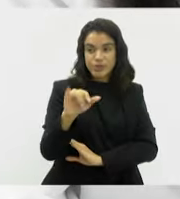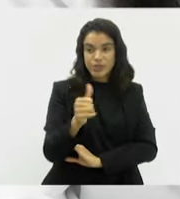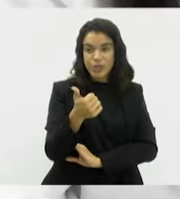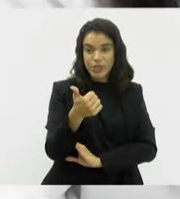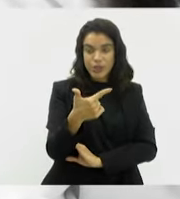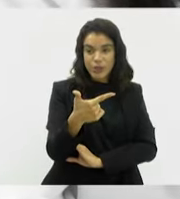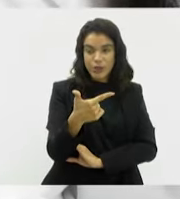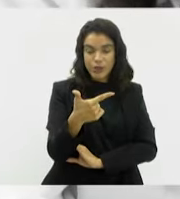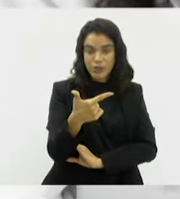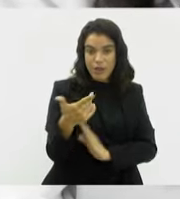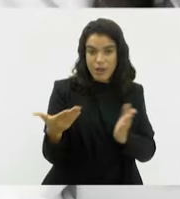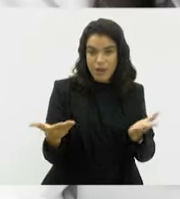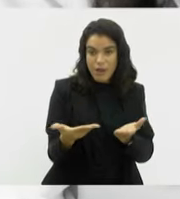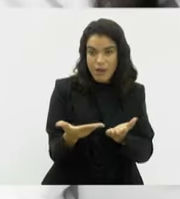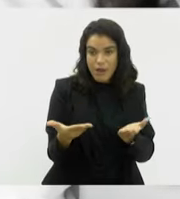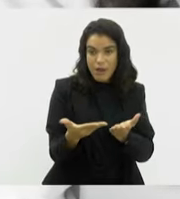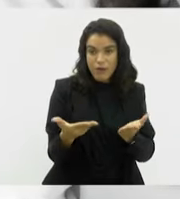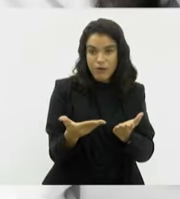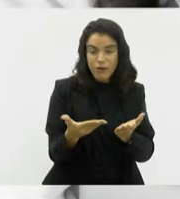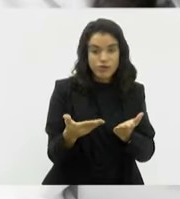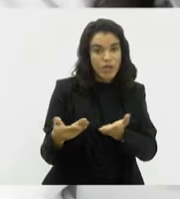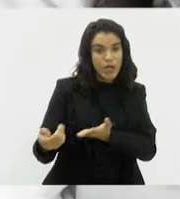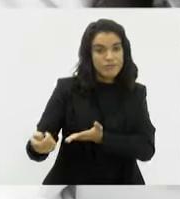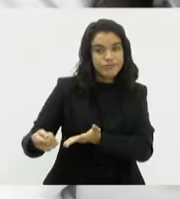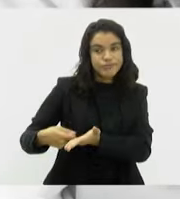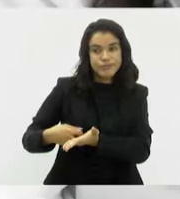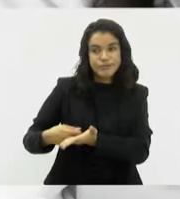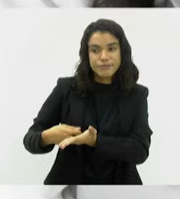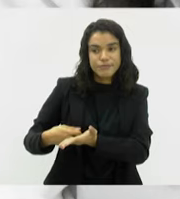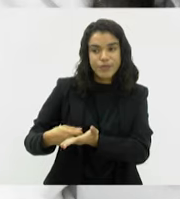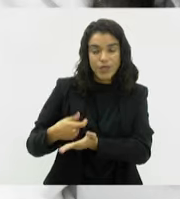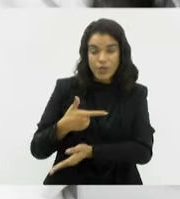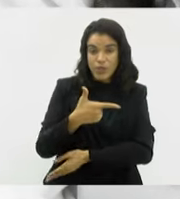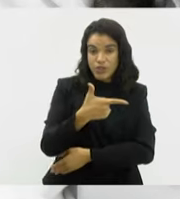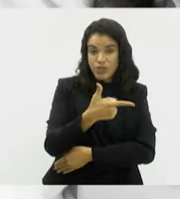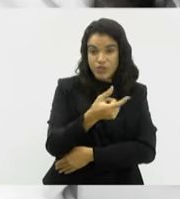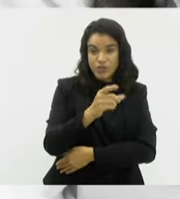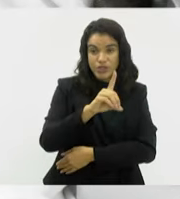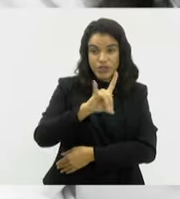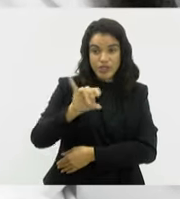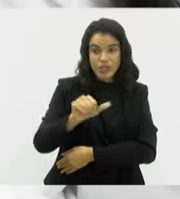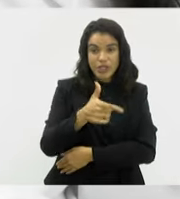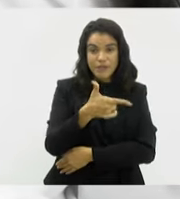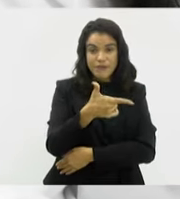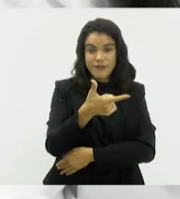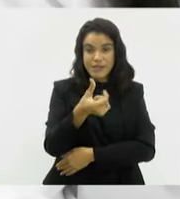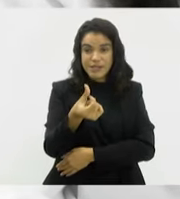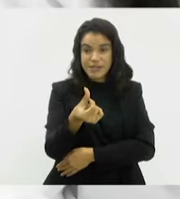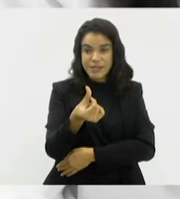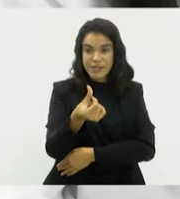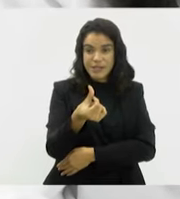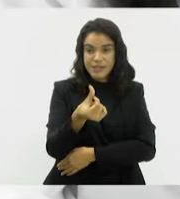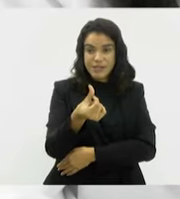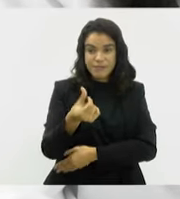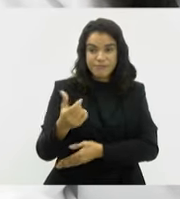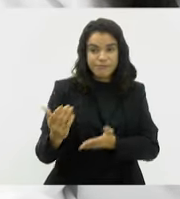12, agora, ele já foi autógrafo. Então, no dia 26, quando tem o requerimento de anexação, foi depois de